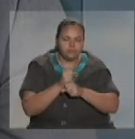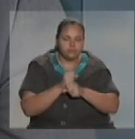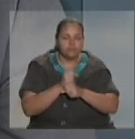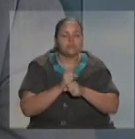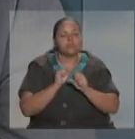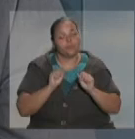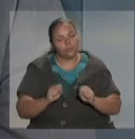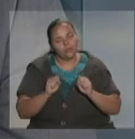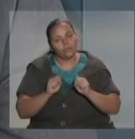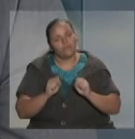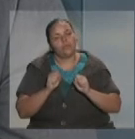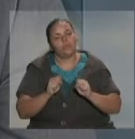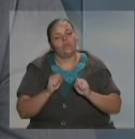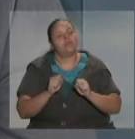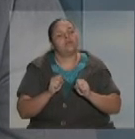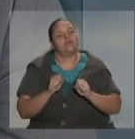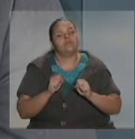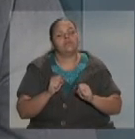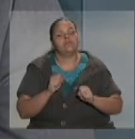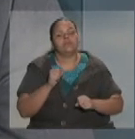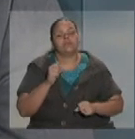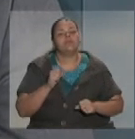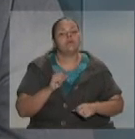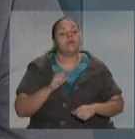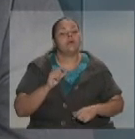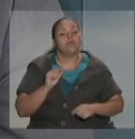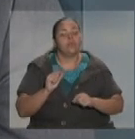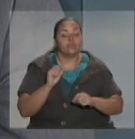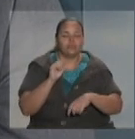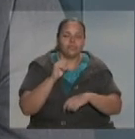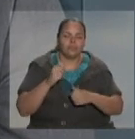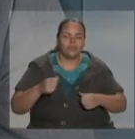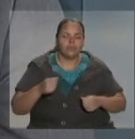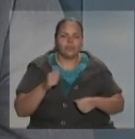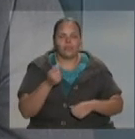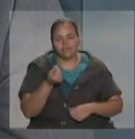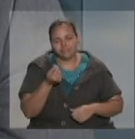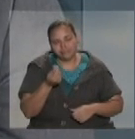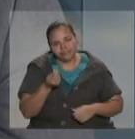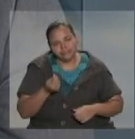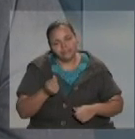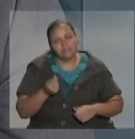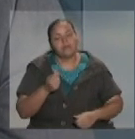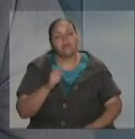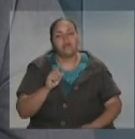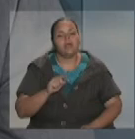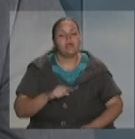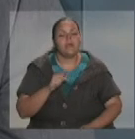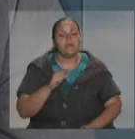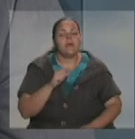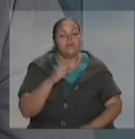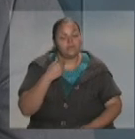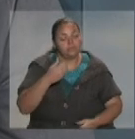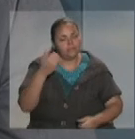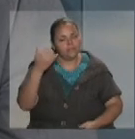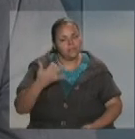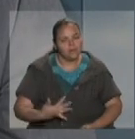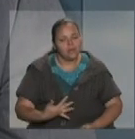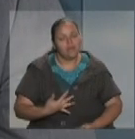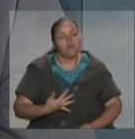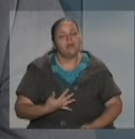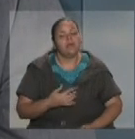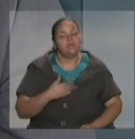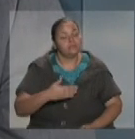alguns anos, e que pode favorecer muito na questão dos custos, principalmente nos bens sustentáveis. A gente vai falar um pouquinho